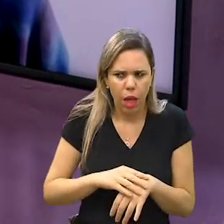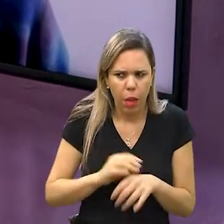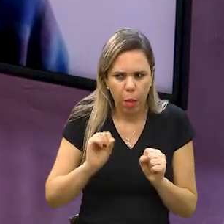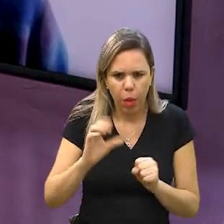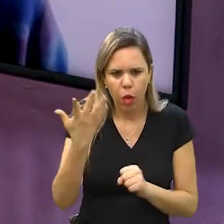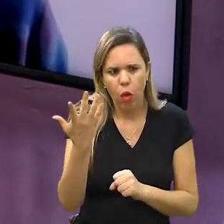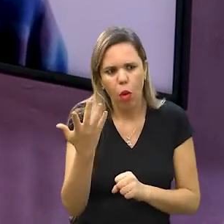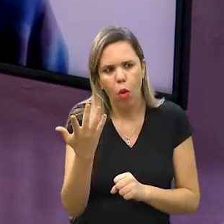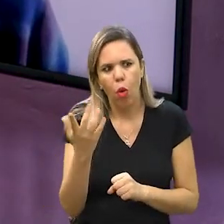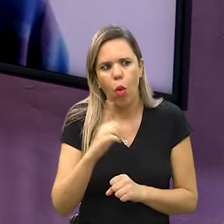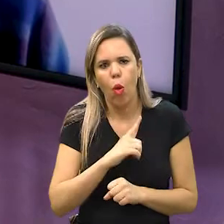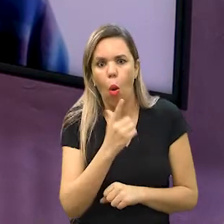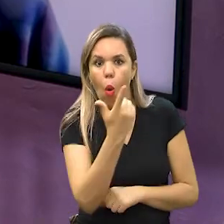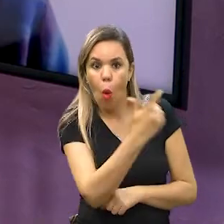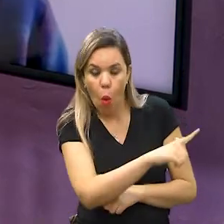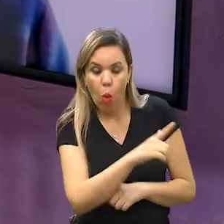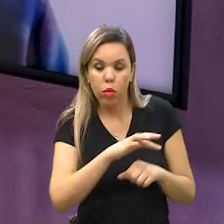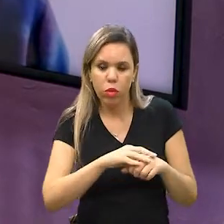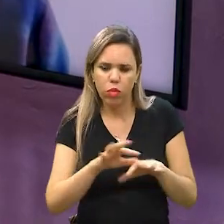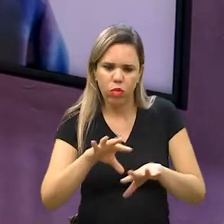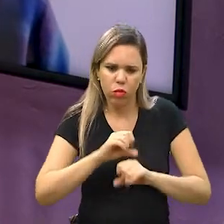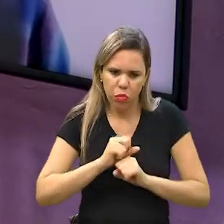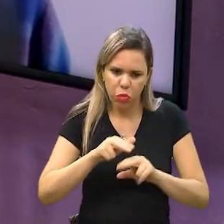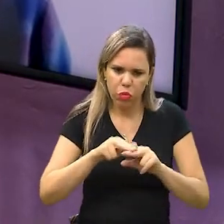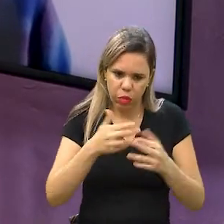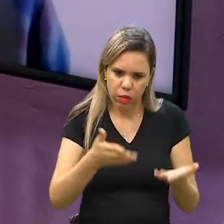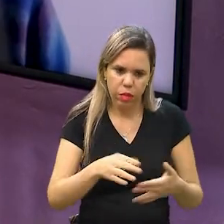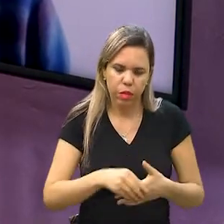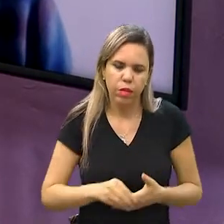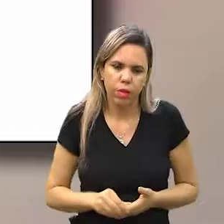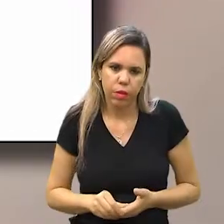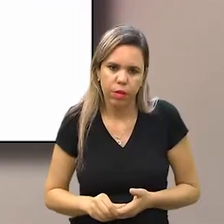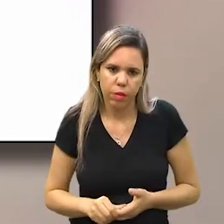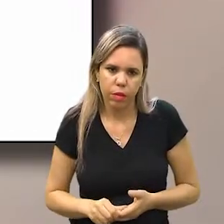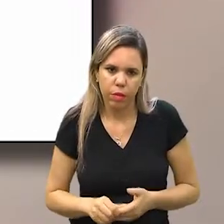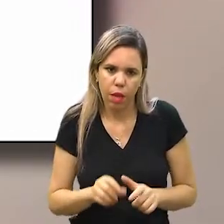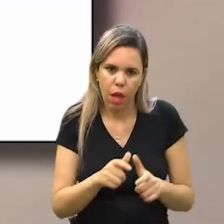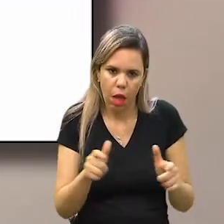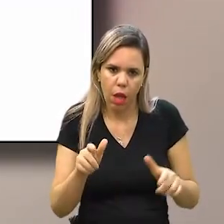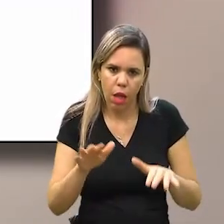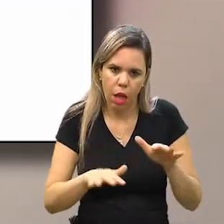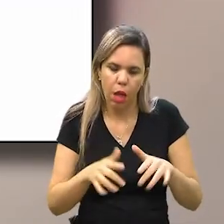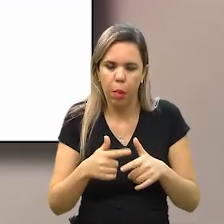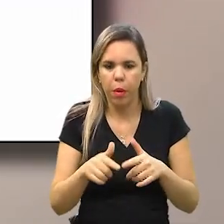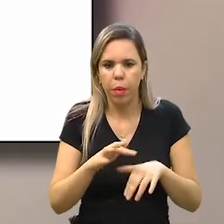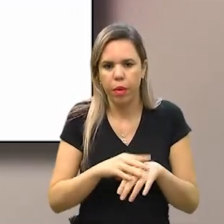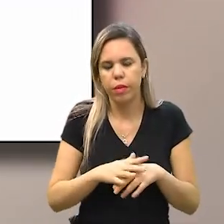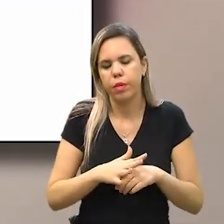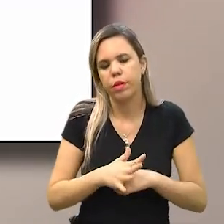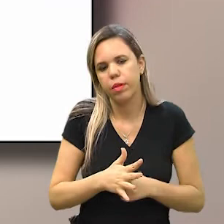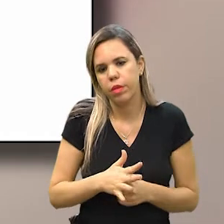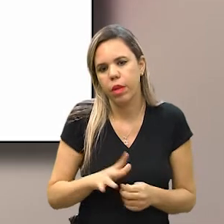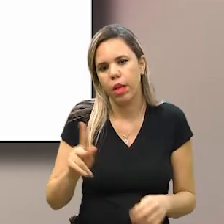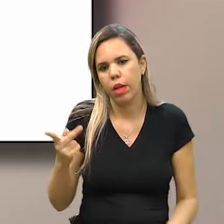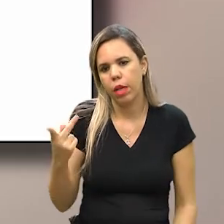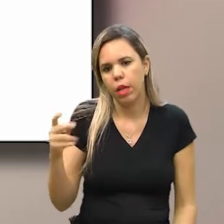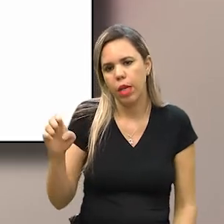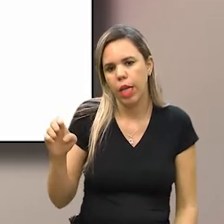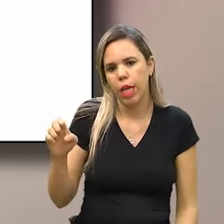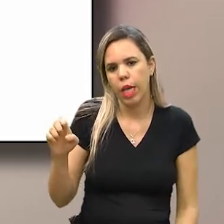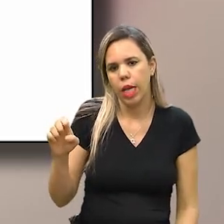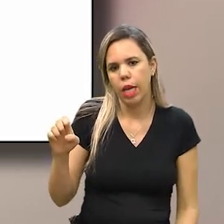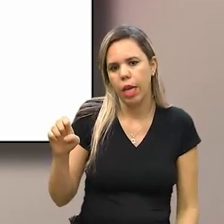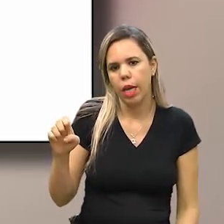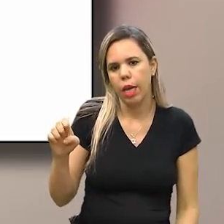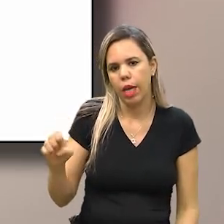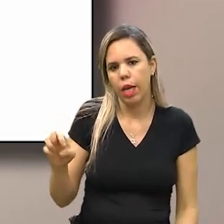zoster, pode vir a ter uma outra doença causada por essa? Na grande maioria dos casos, o herpes zoster ele é